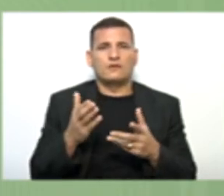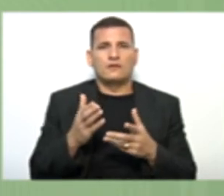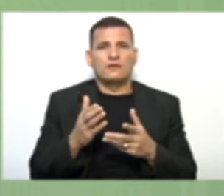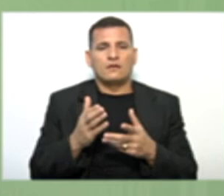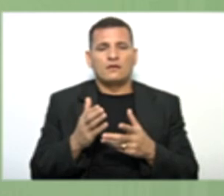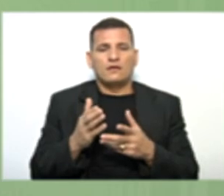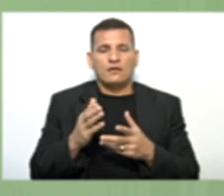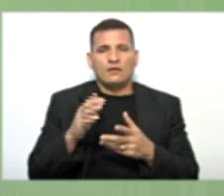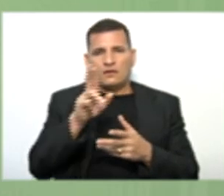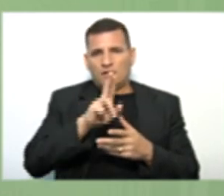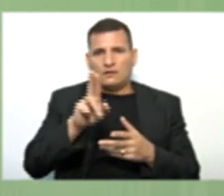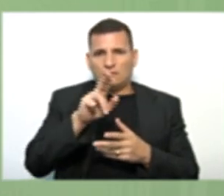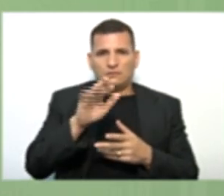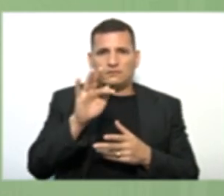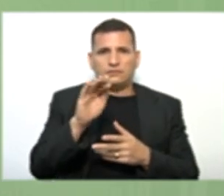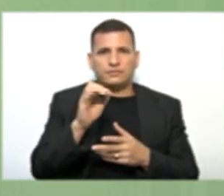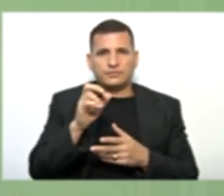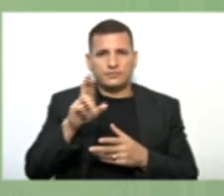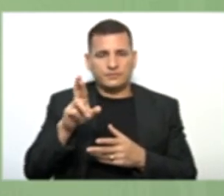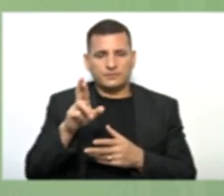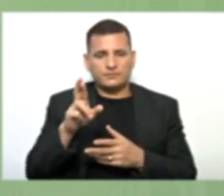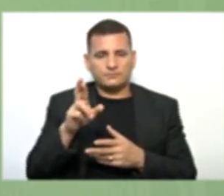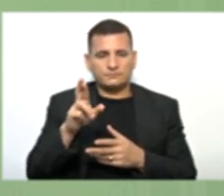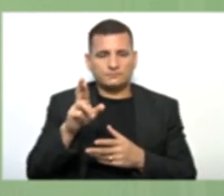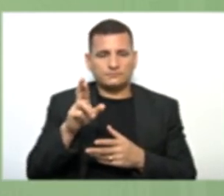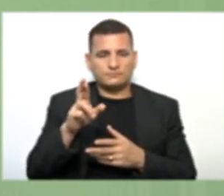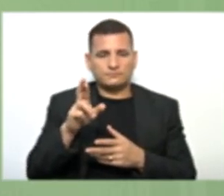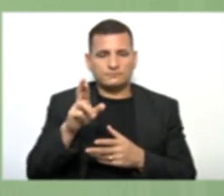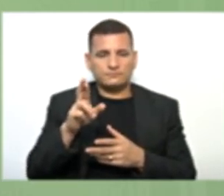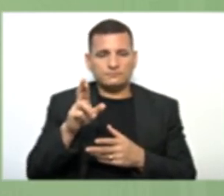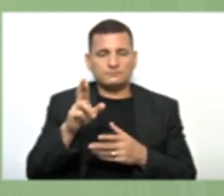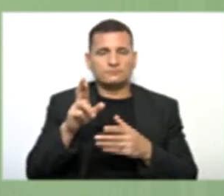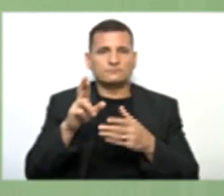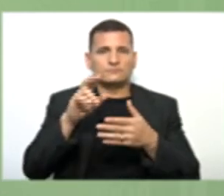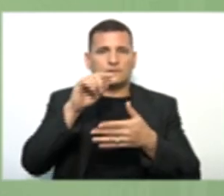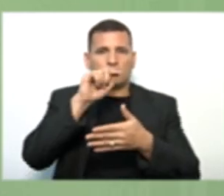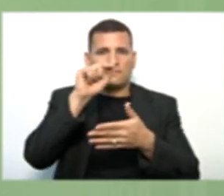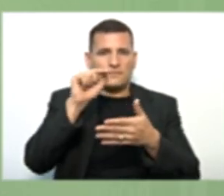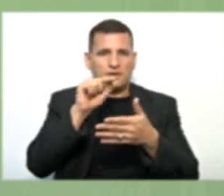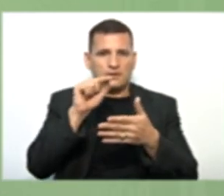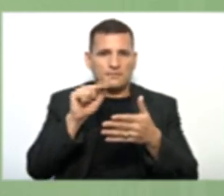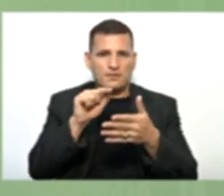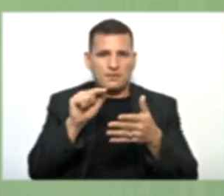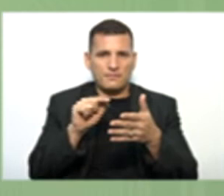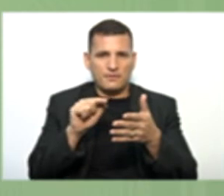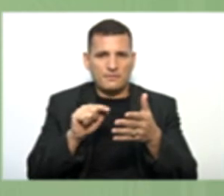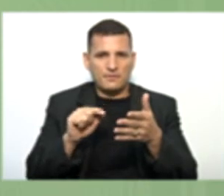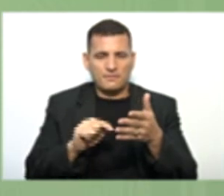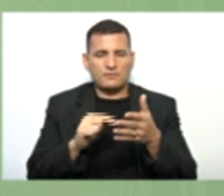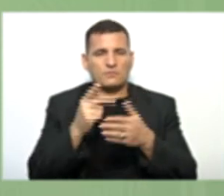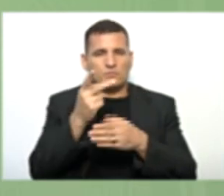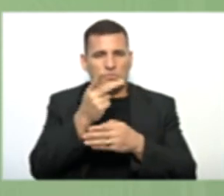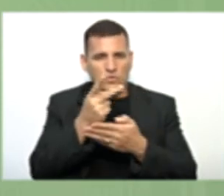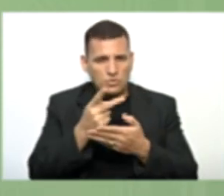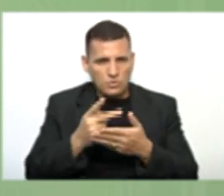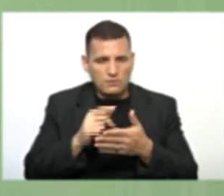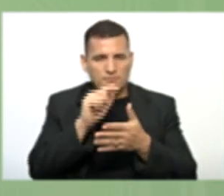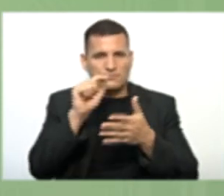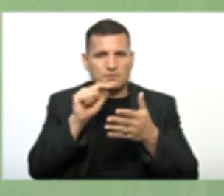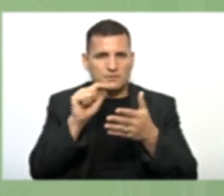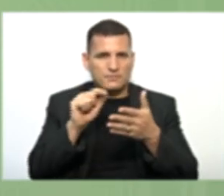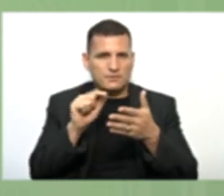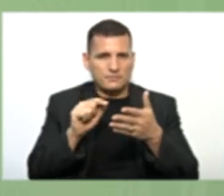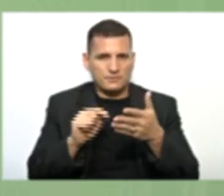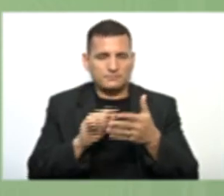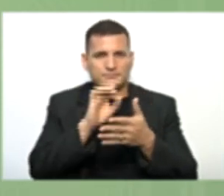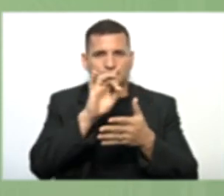aqui, usando o for, ele não imprime apenas a lista, mas ele percorre item por item nessa lista, tá bom? É como se ele fizesse um check em